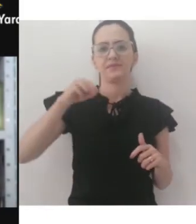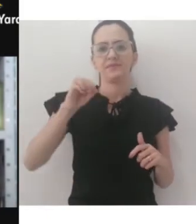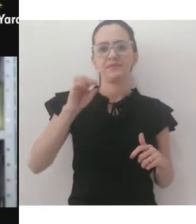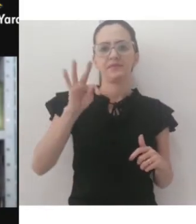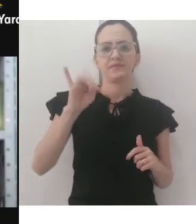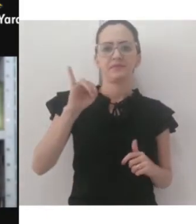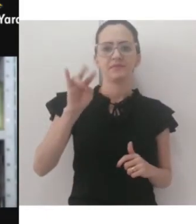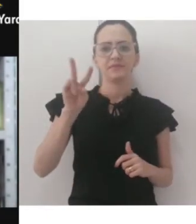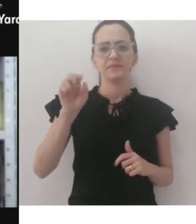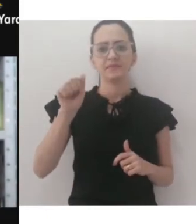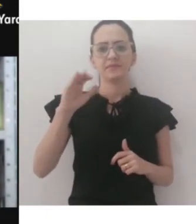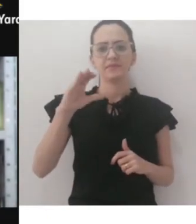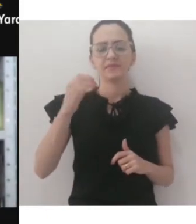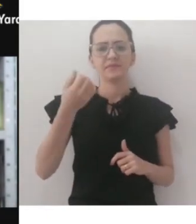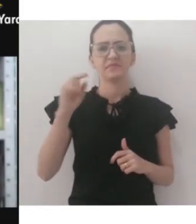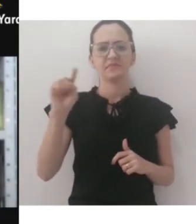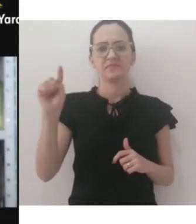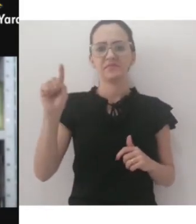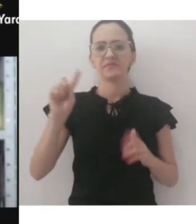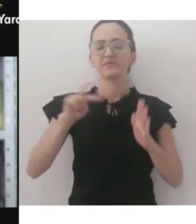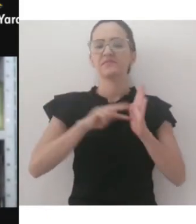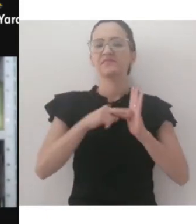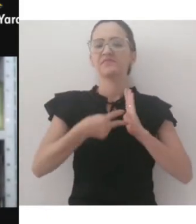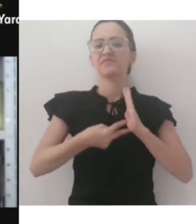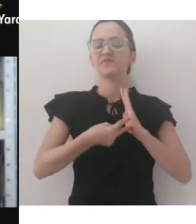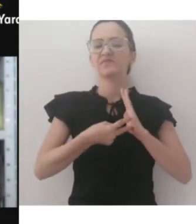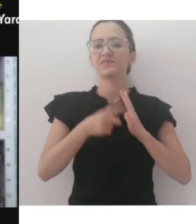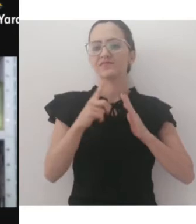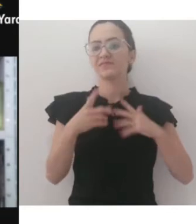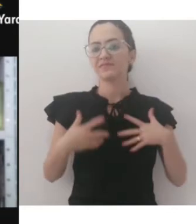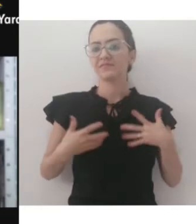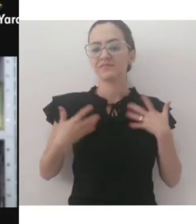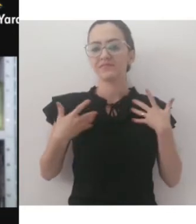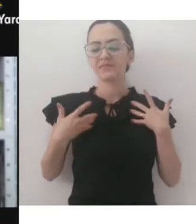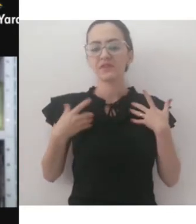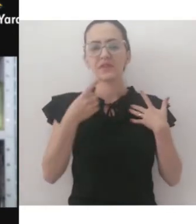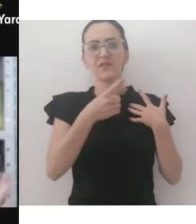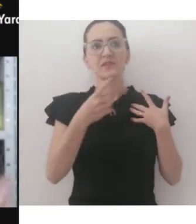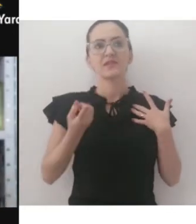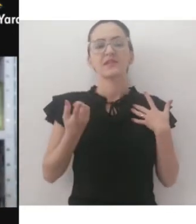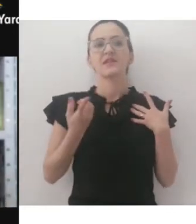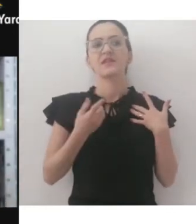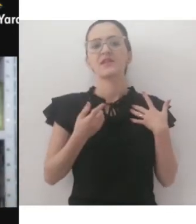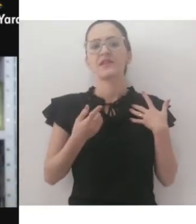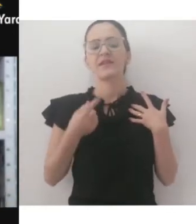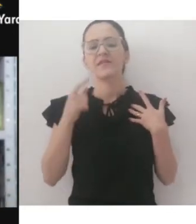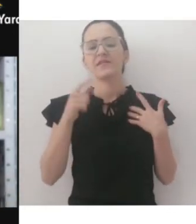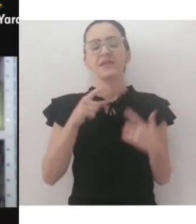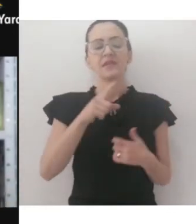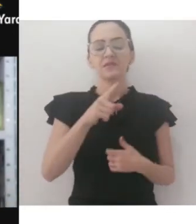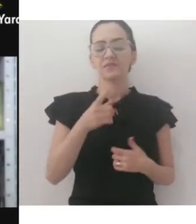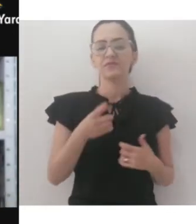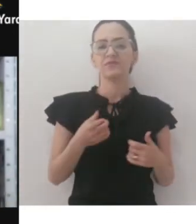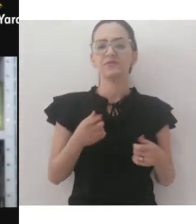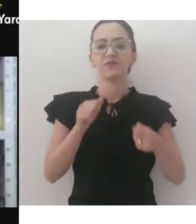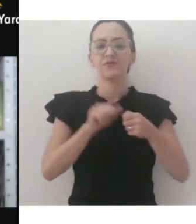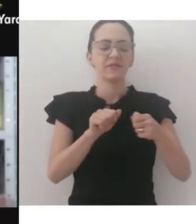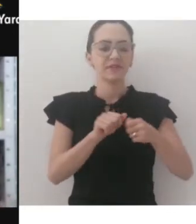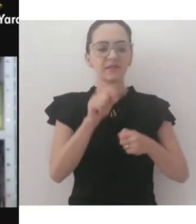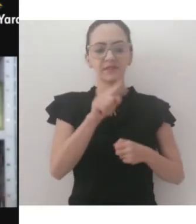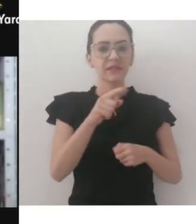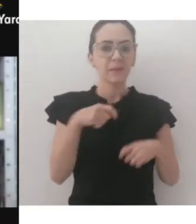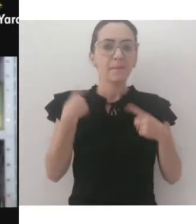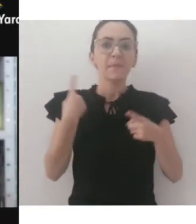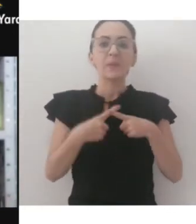epistemologia da palavra motivação. O que é motivação? Motivação é nada mais do que o que motiva a sua ação.